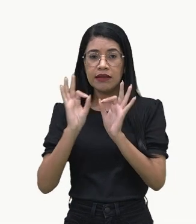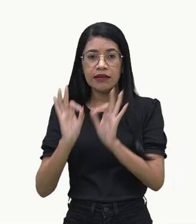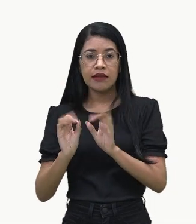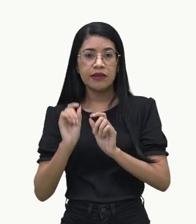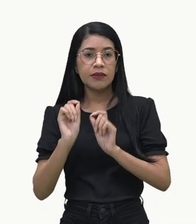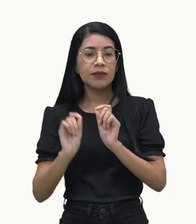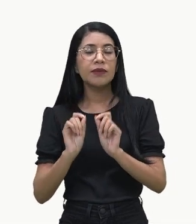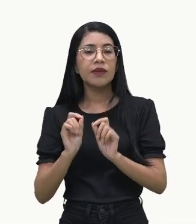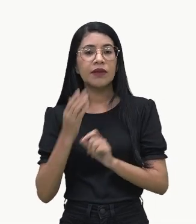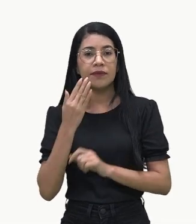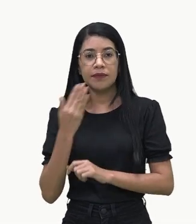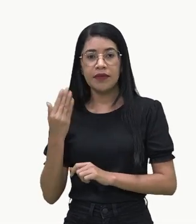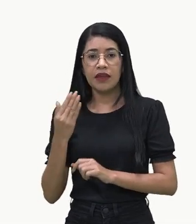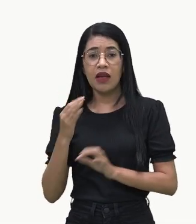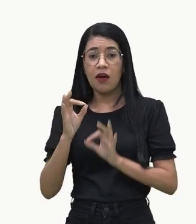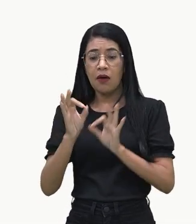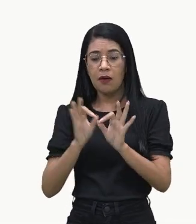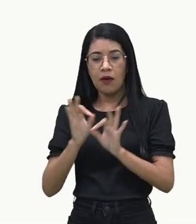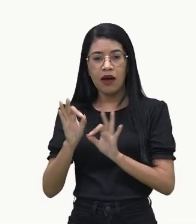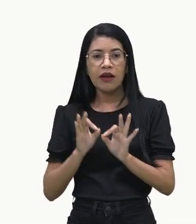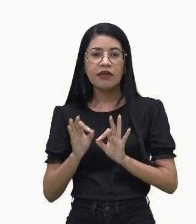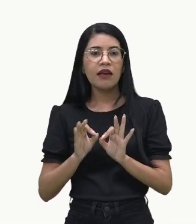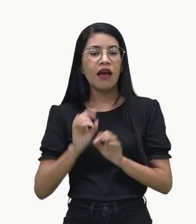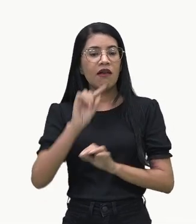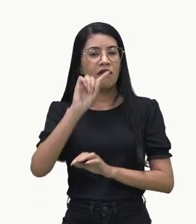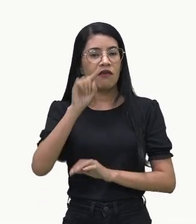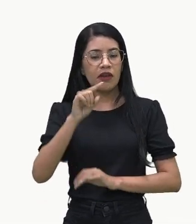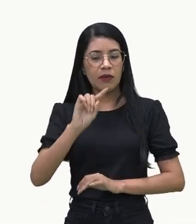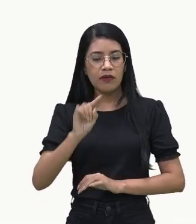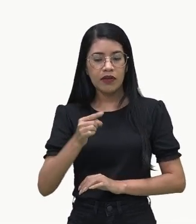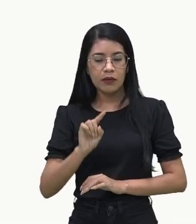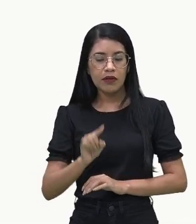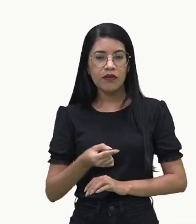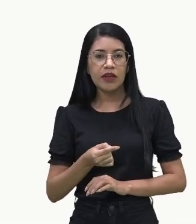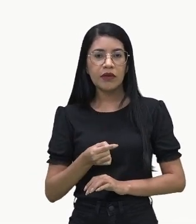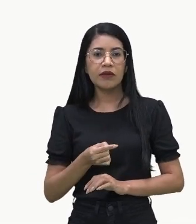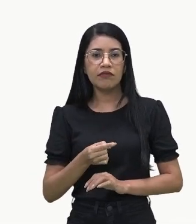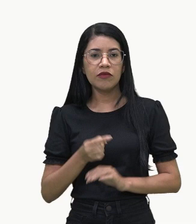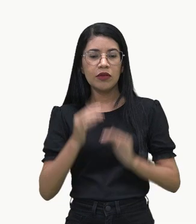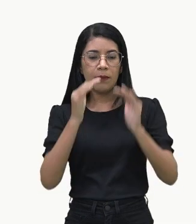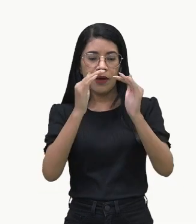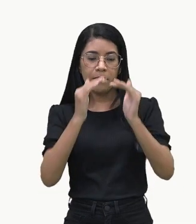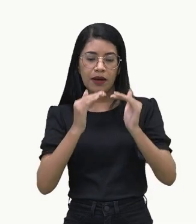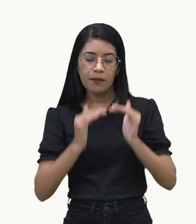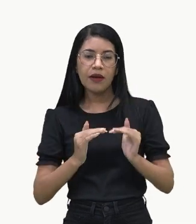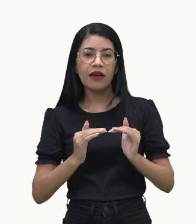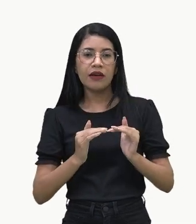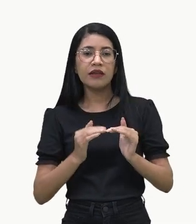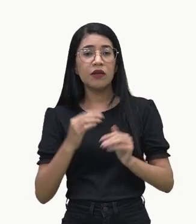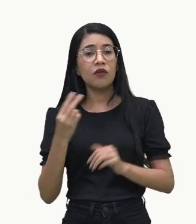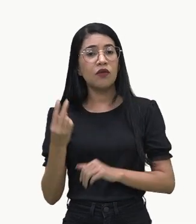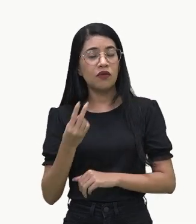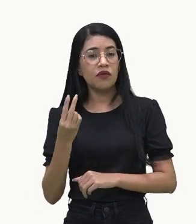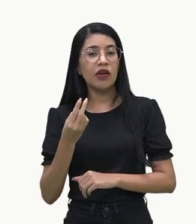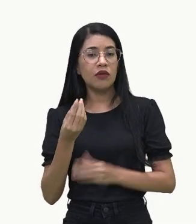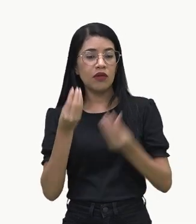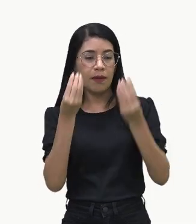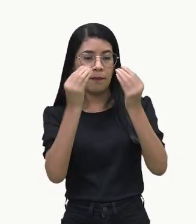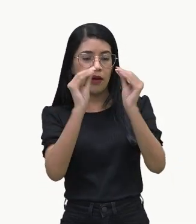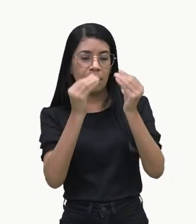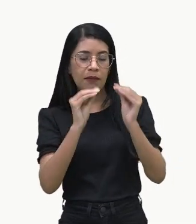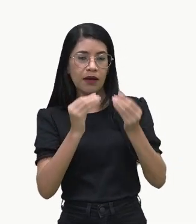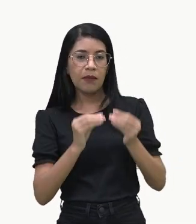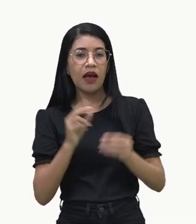ter é esse aqui, vírgula embaixo de vírgula. Então, aqui estão os valores que o professor Alexandre